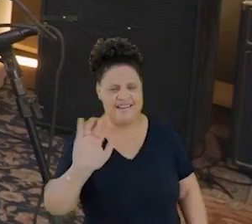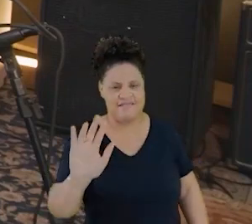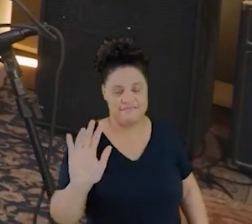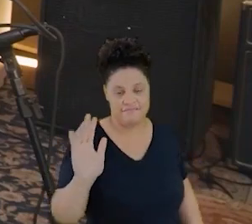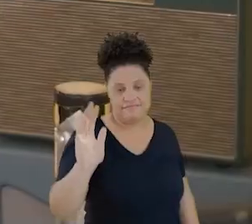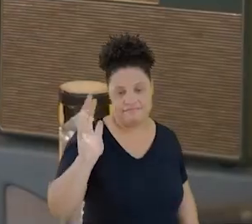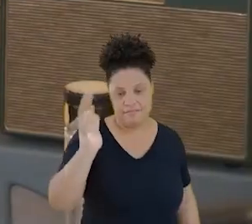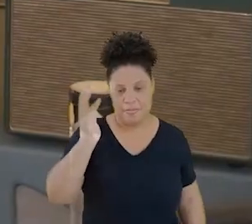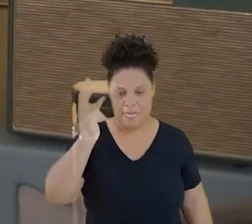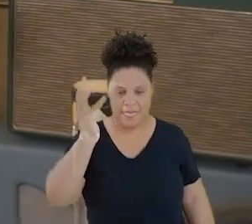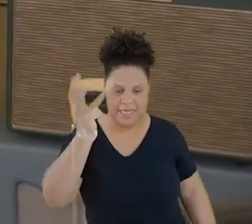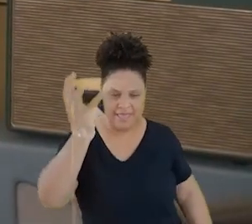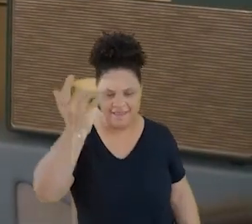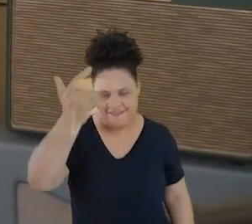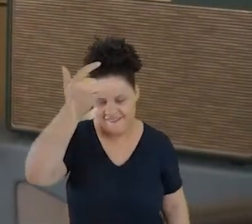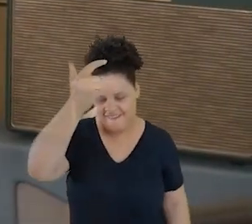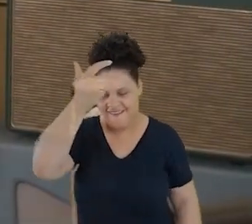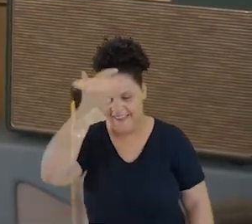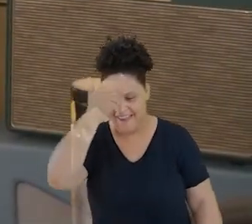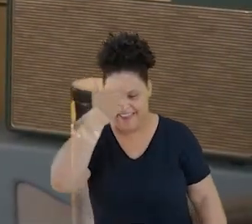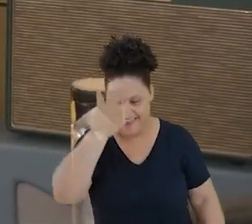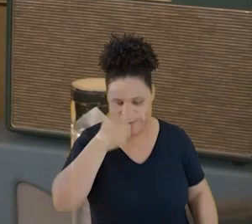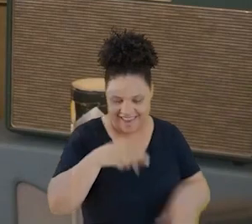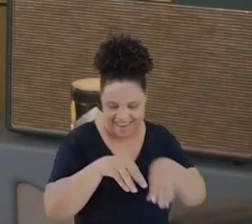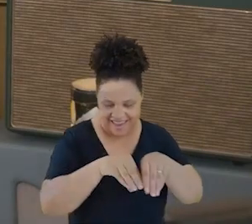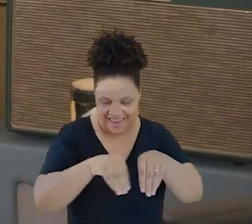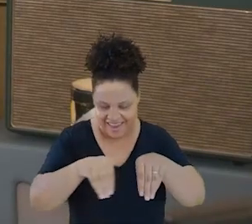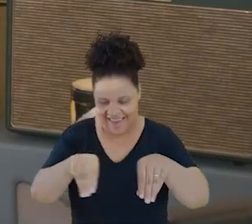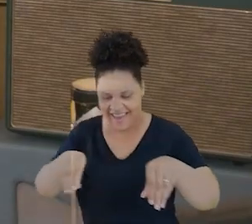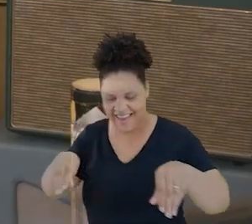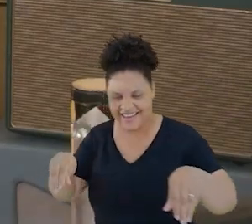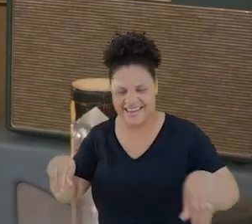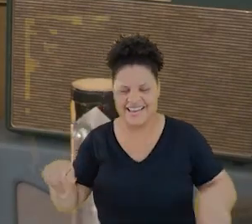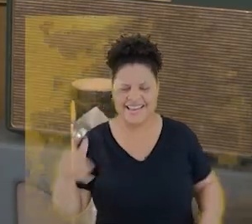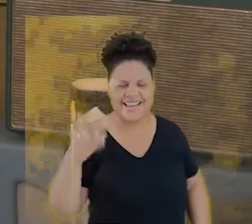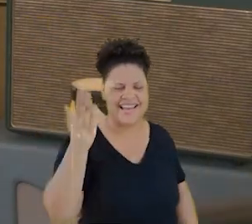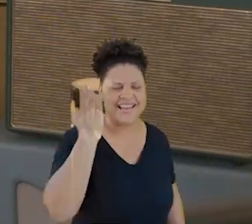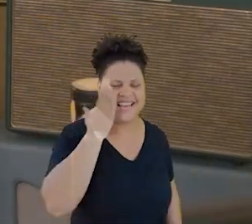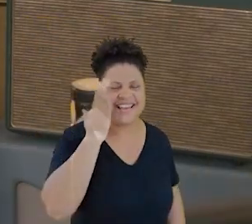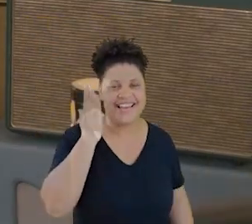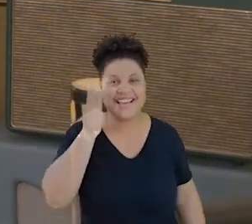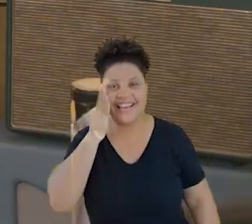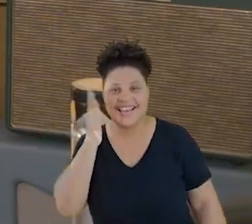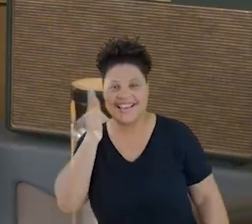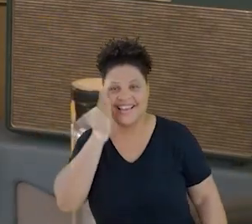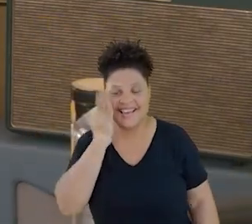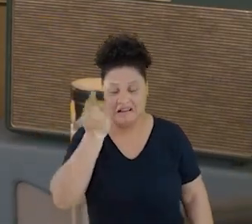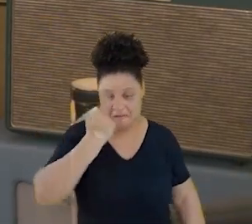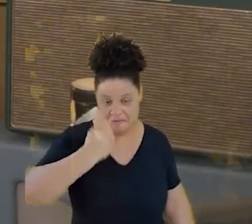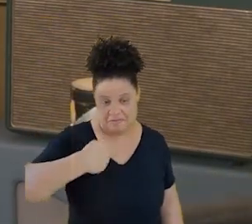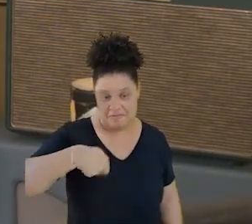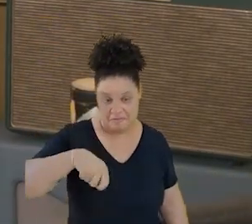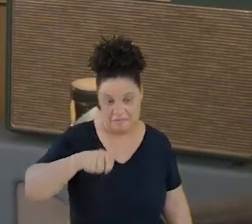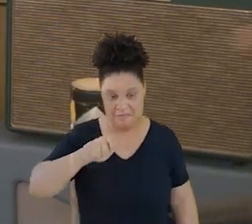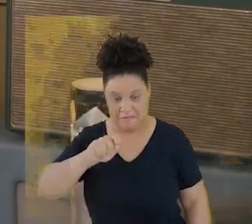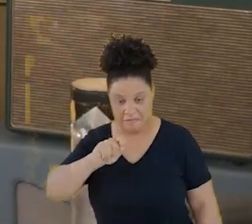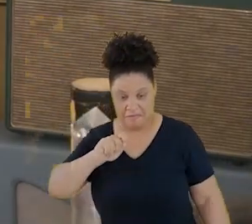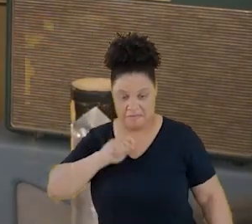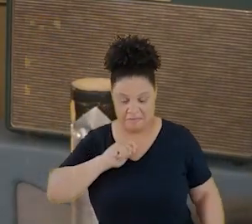Pois sou filha viva nessa terra, ai que me deram um bocado de oferecer.